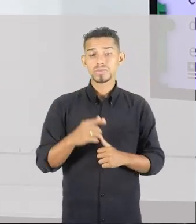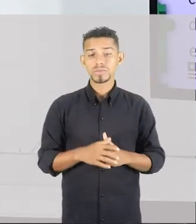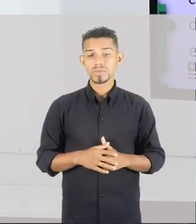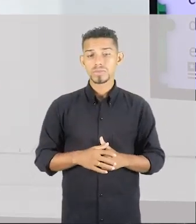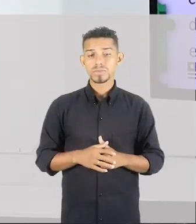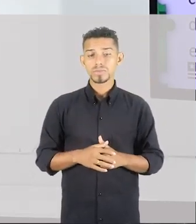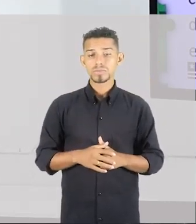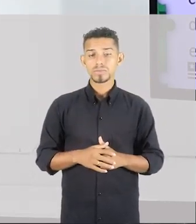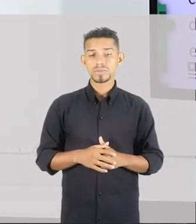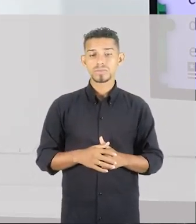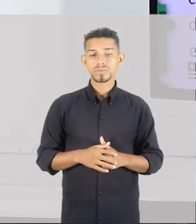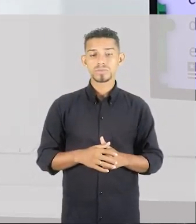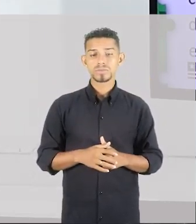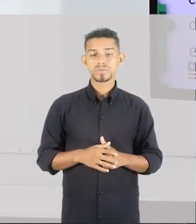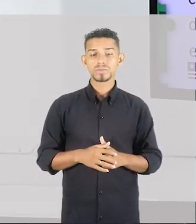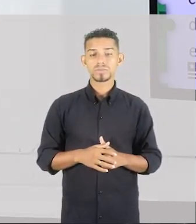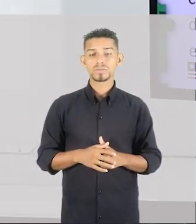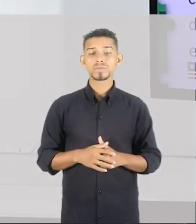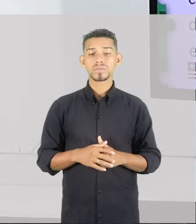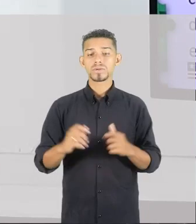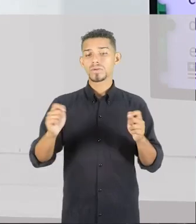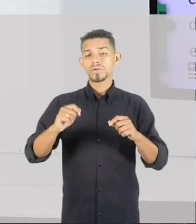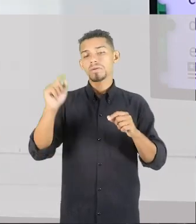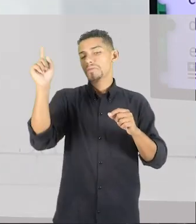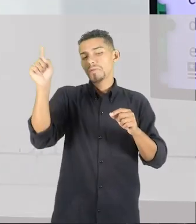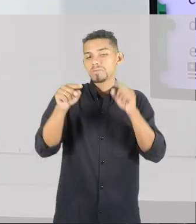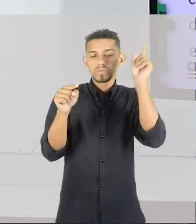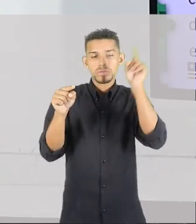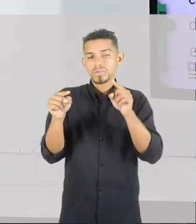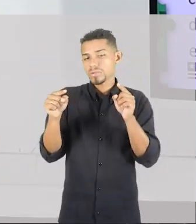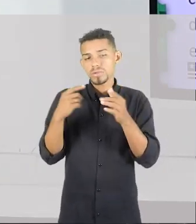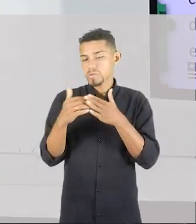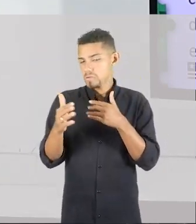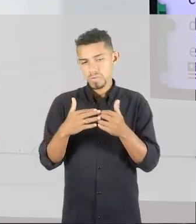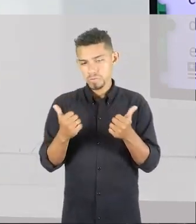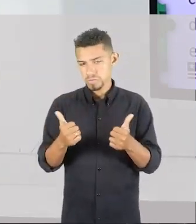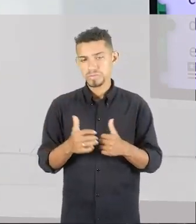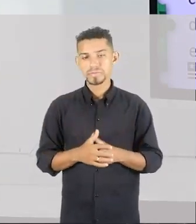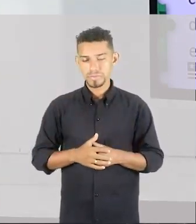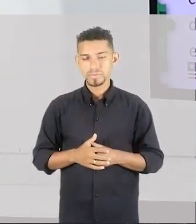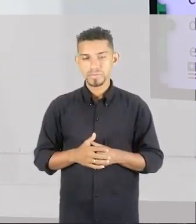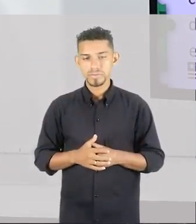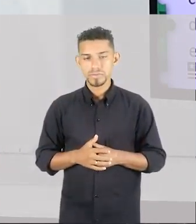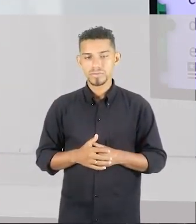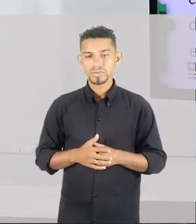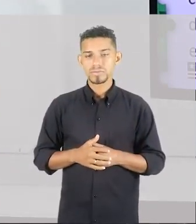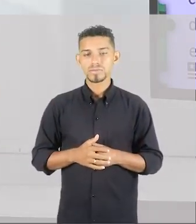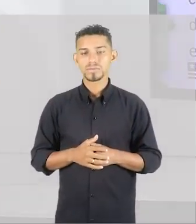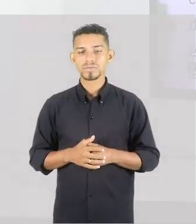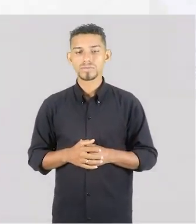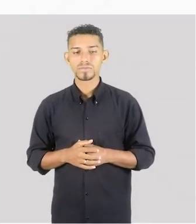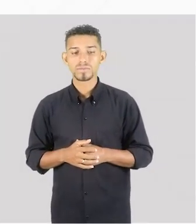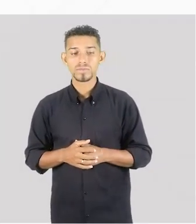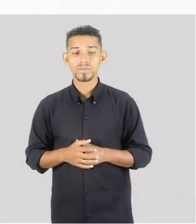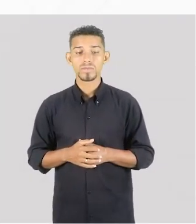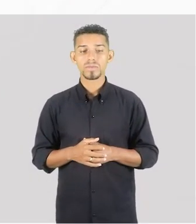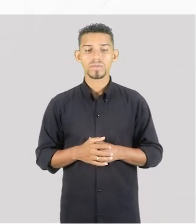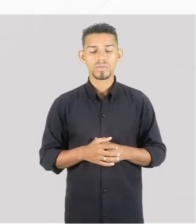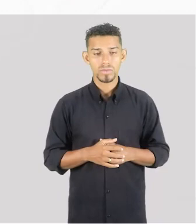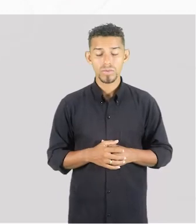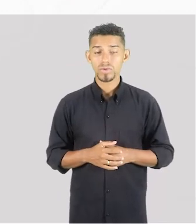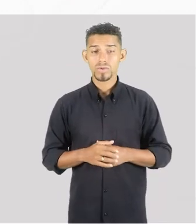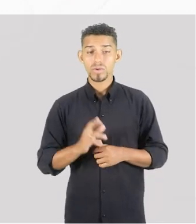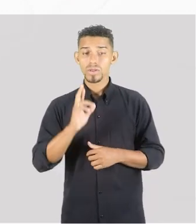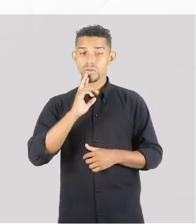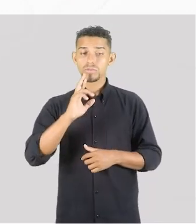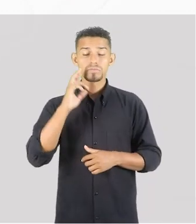economizar tempo, só faz assim, ó, menos 6 mais 6, cancela, que dá na mesma, tá bom? Vamos ver se a resposta está